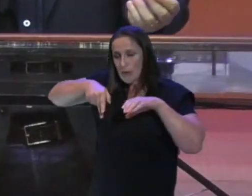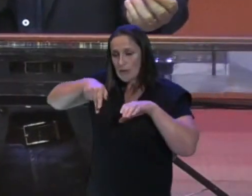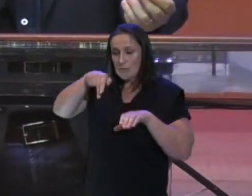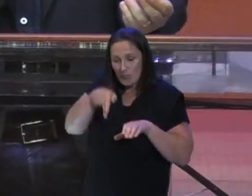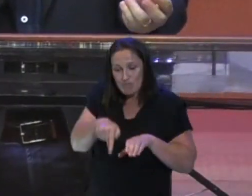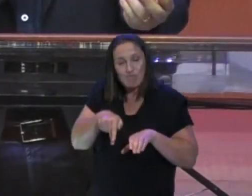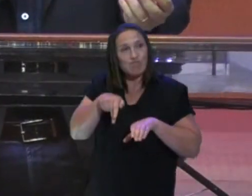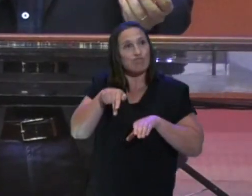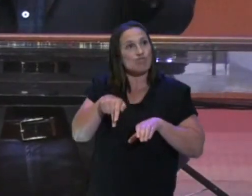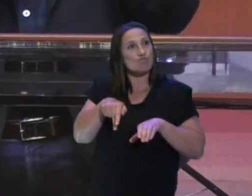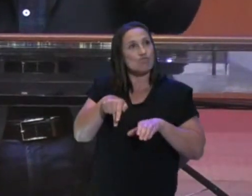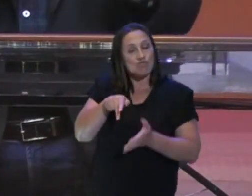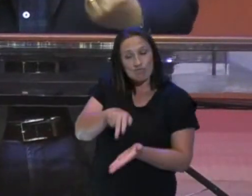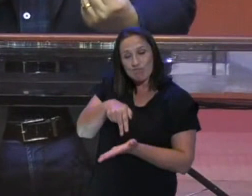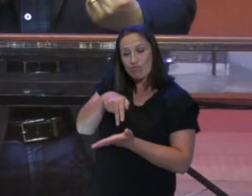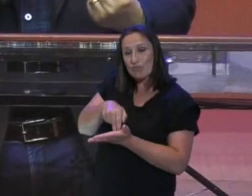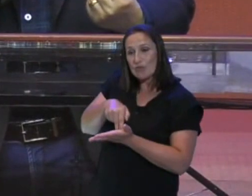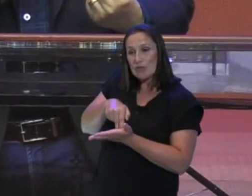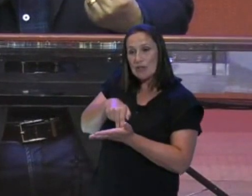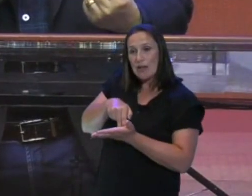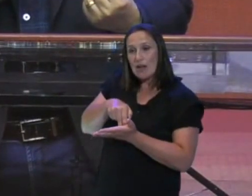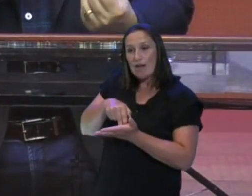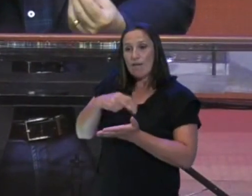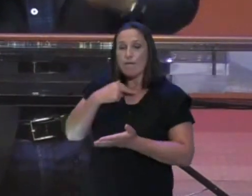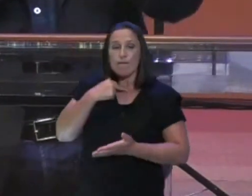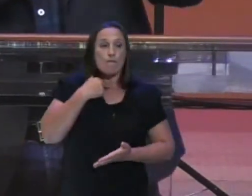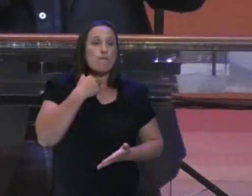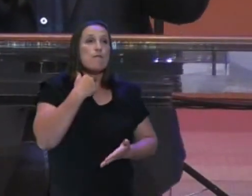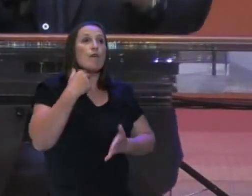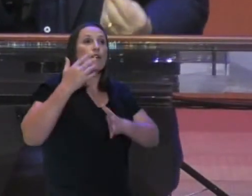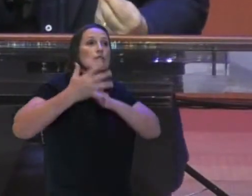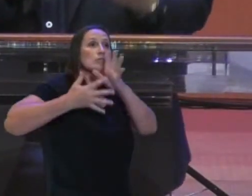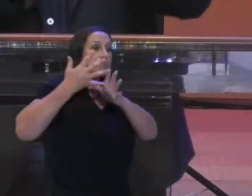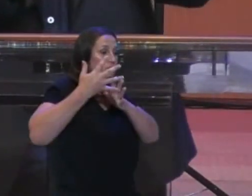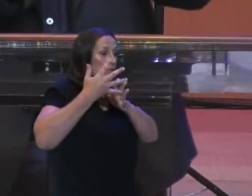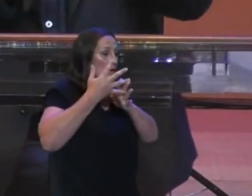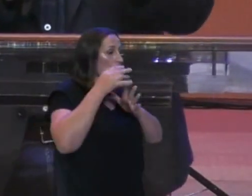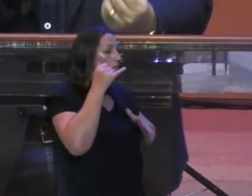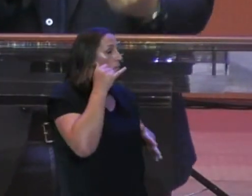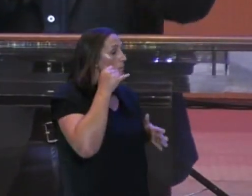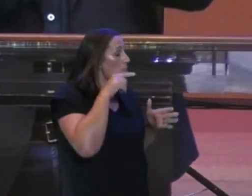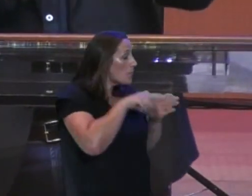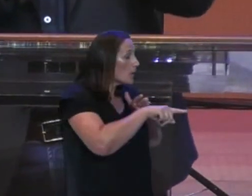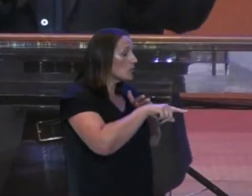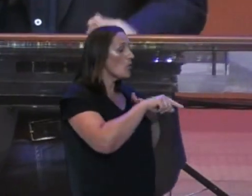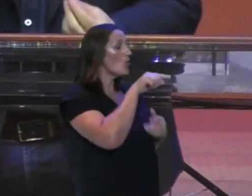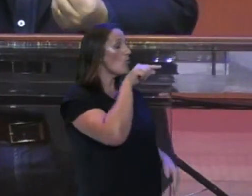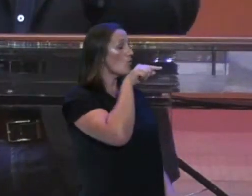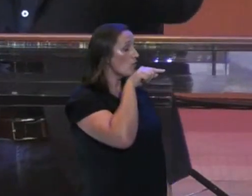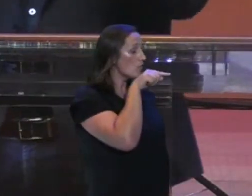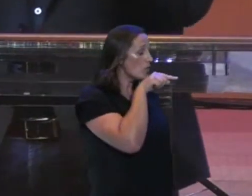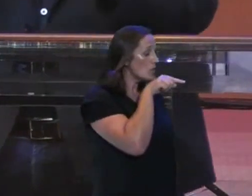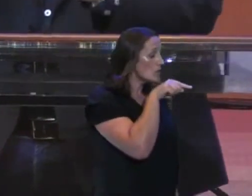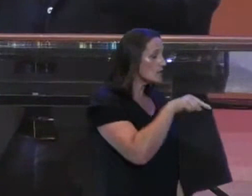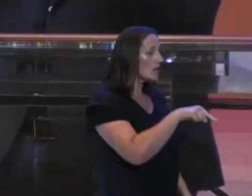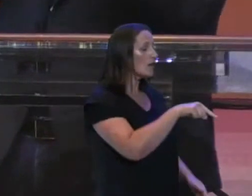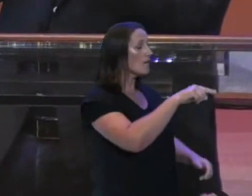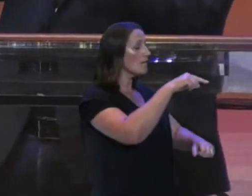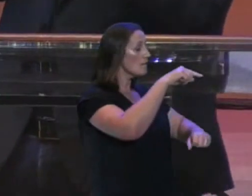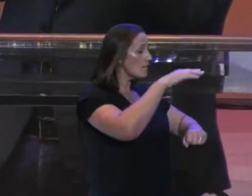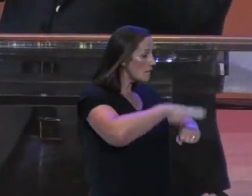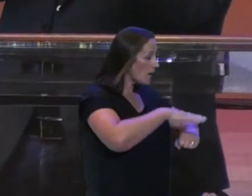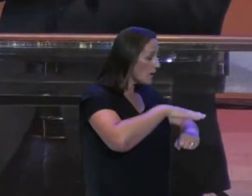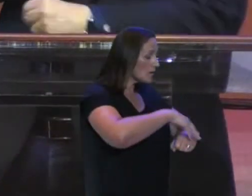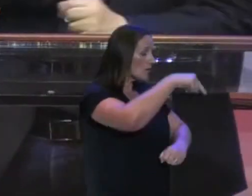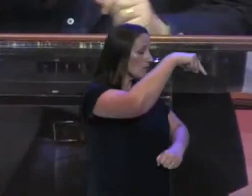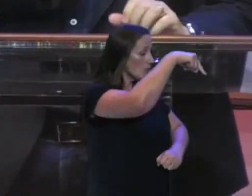caverna. E uma voz lhe perguntou, o que você está fazendo